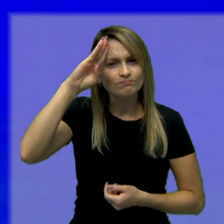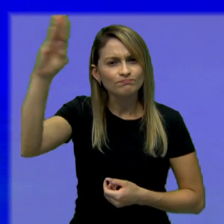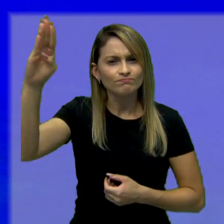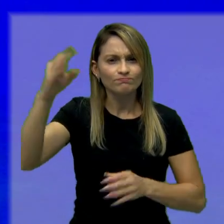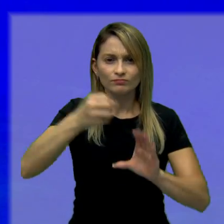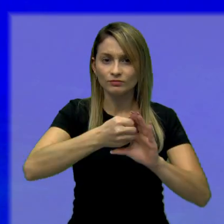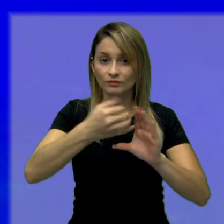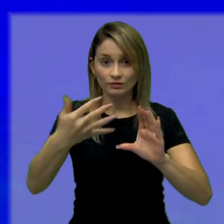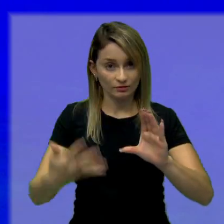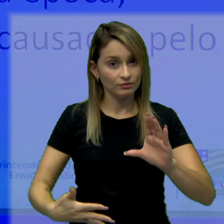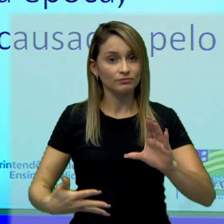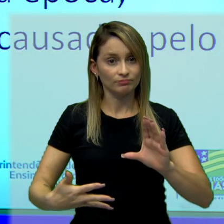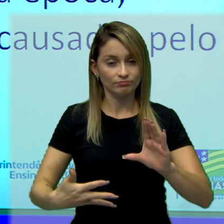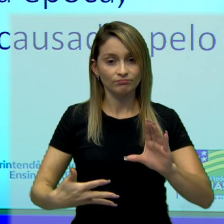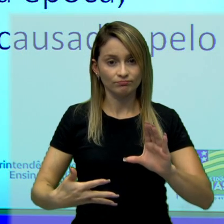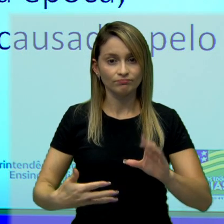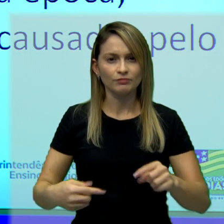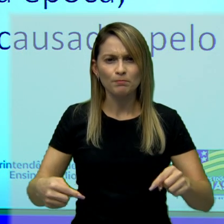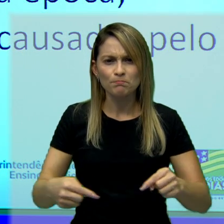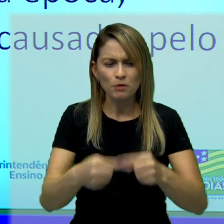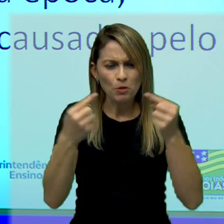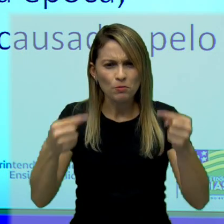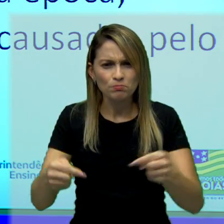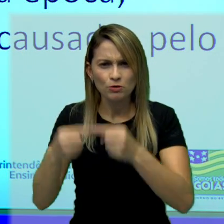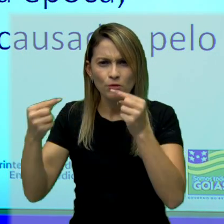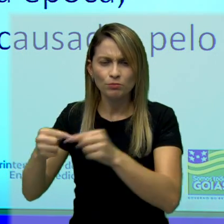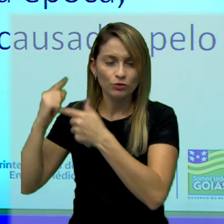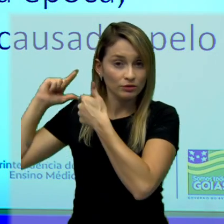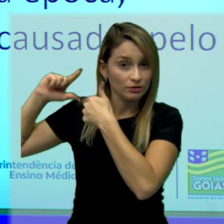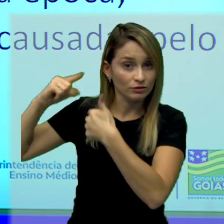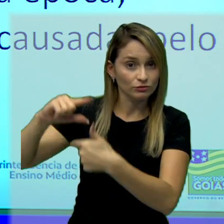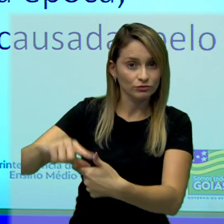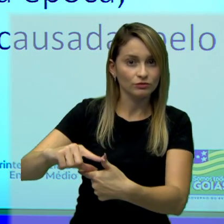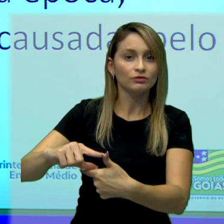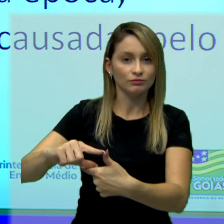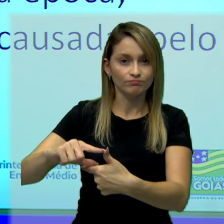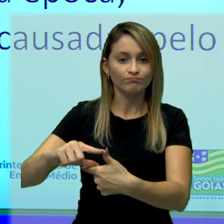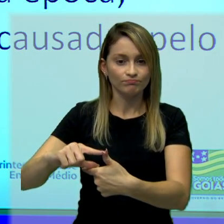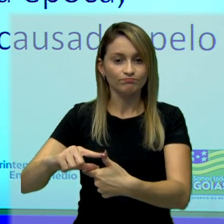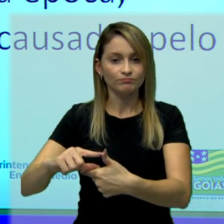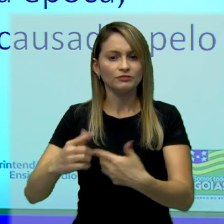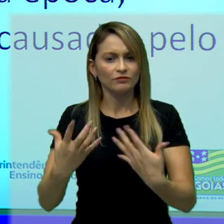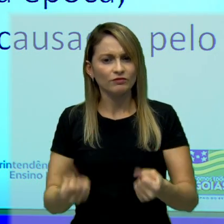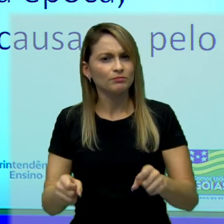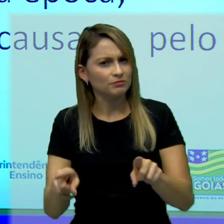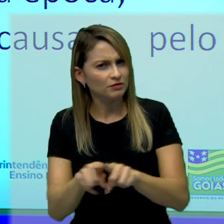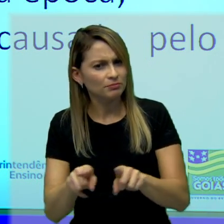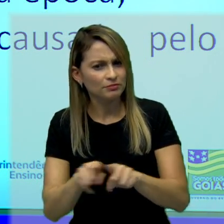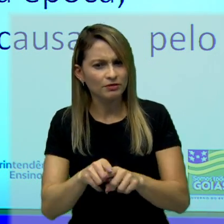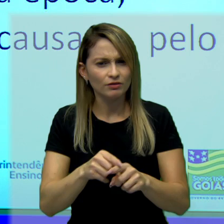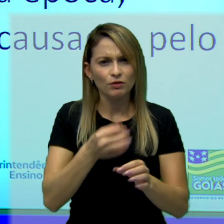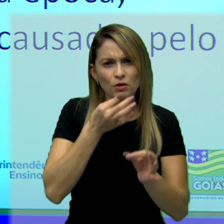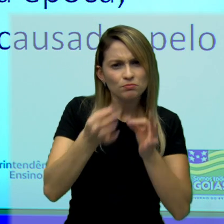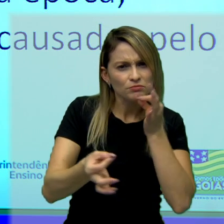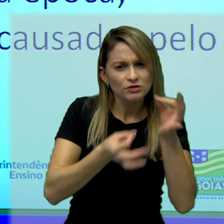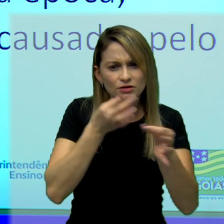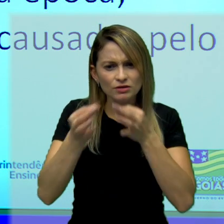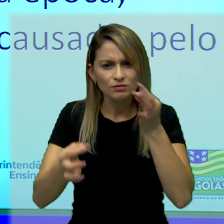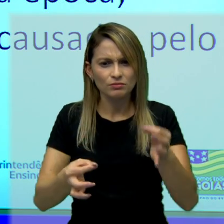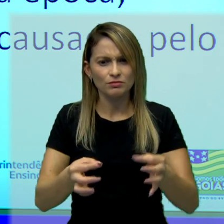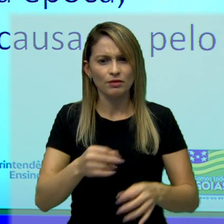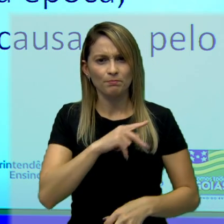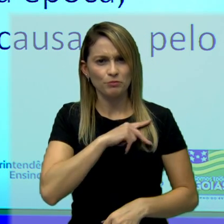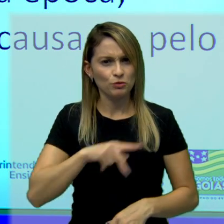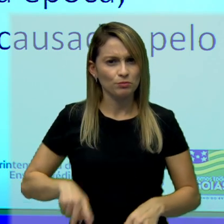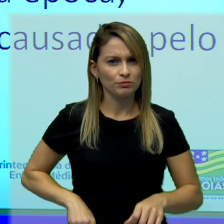As principais características: vamos romper com o que é tradicional, vamos chocar sempre a opinião